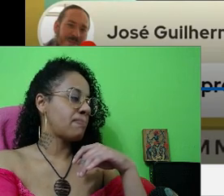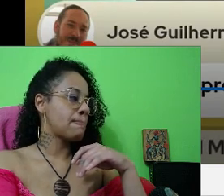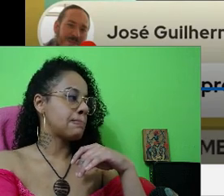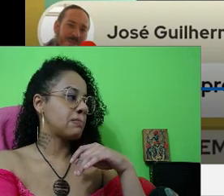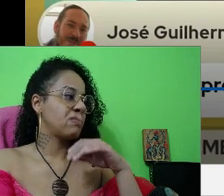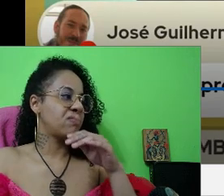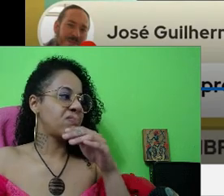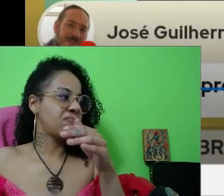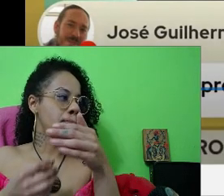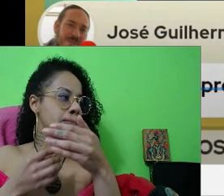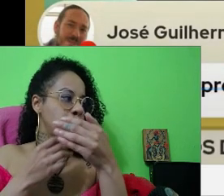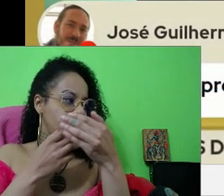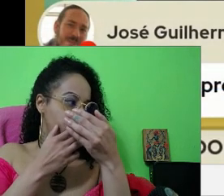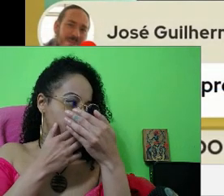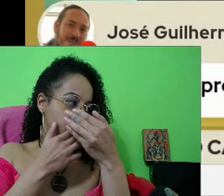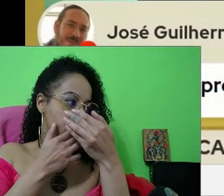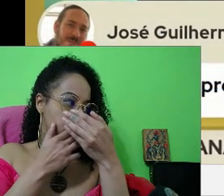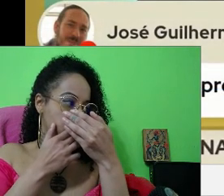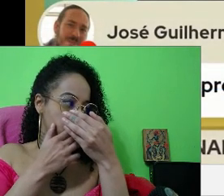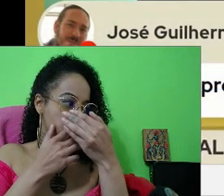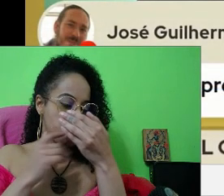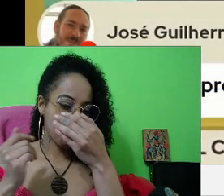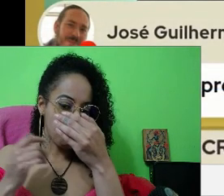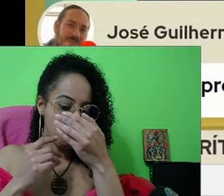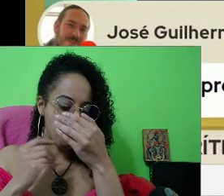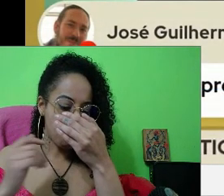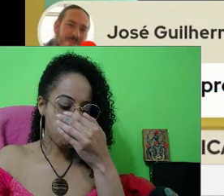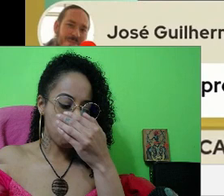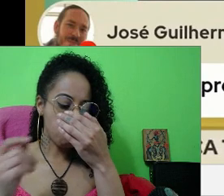de 2013 as pessoas